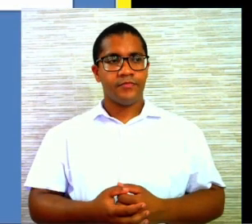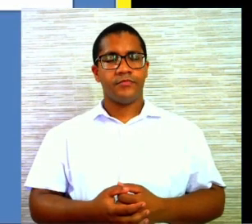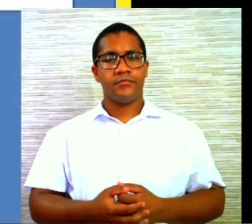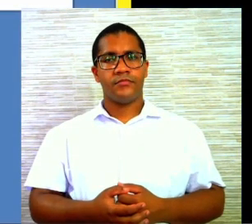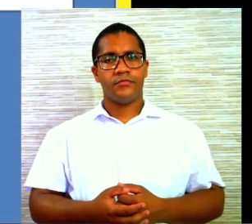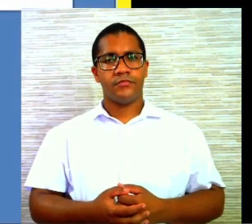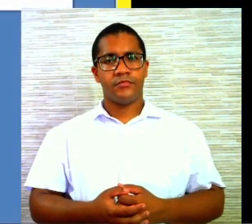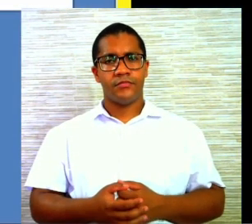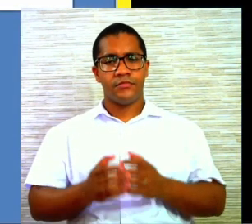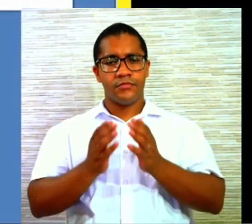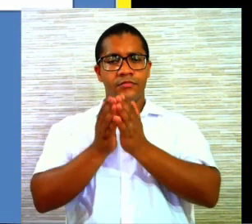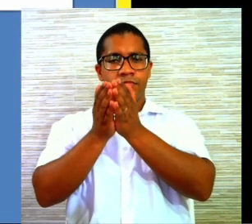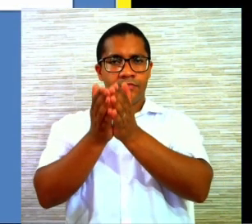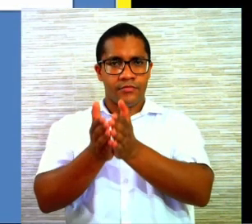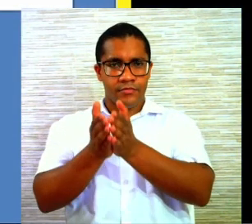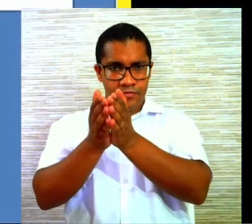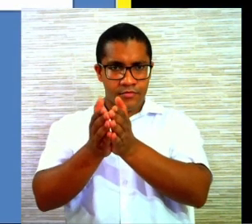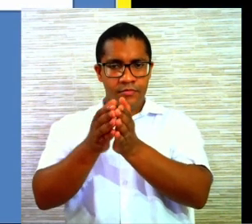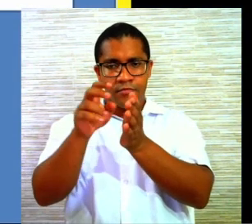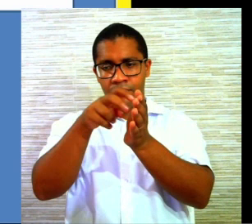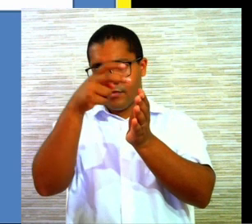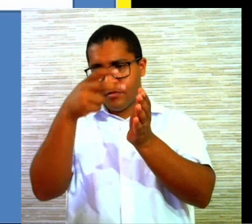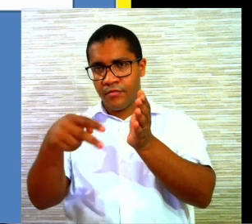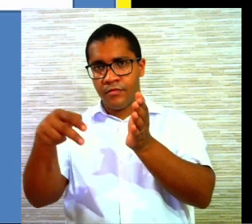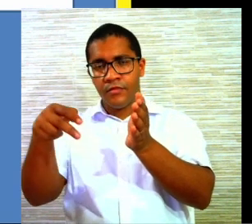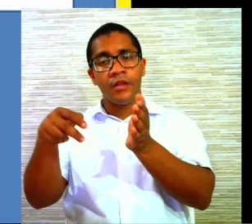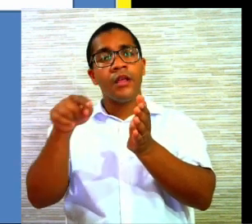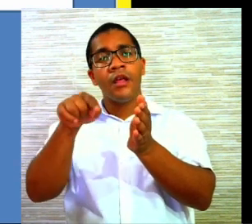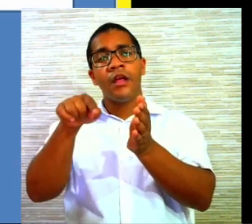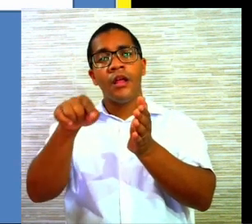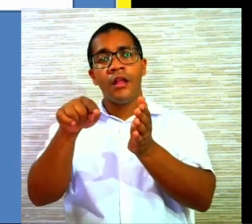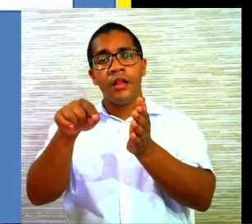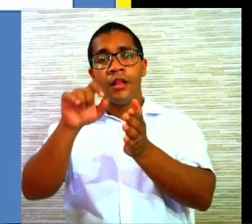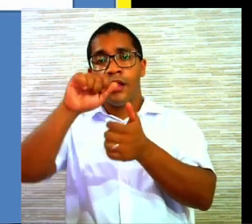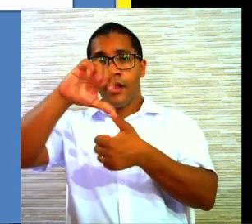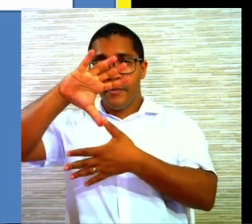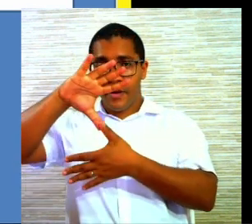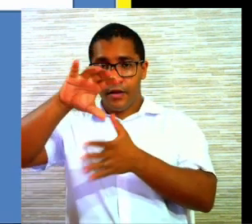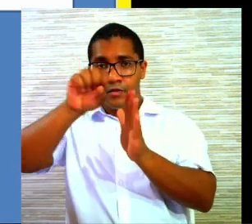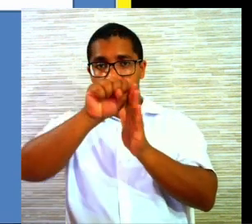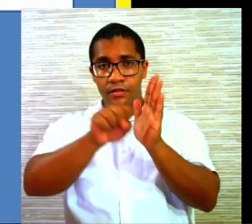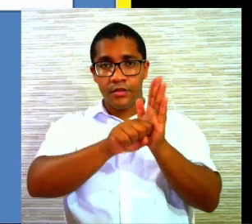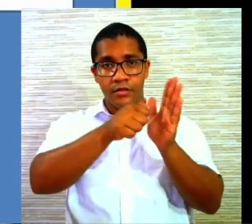tela. Desembarque de africanos na América